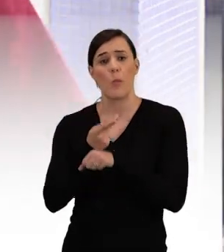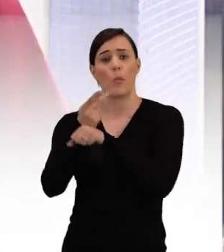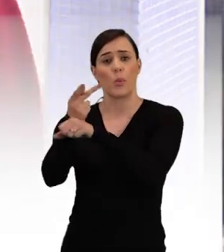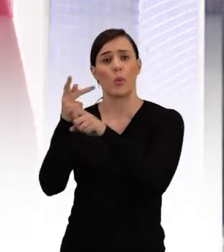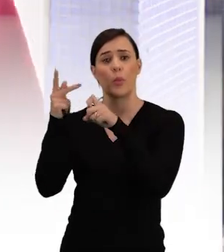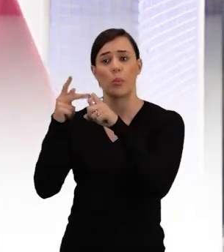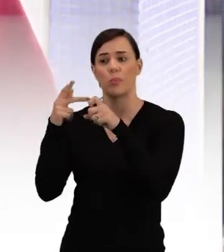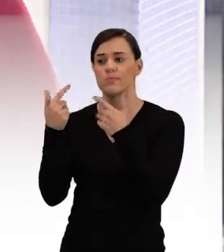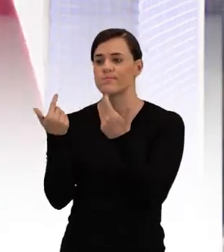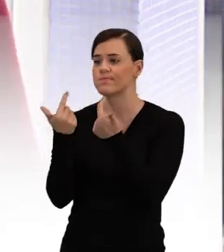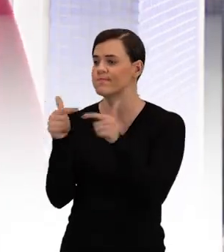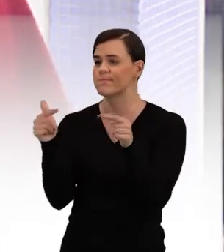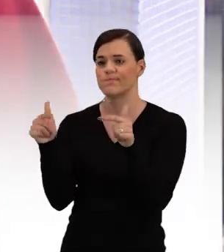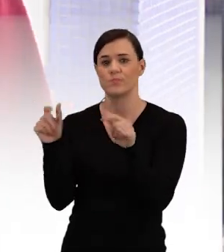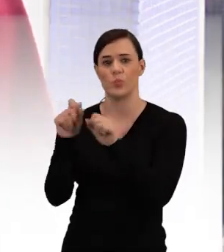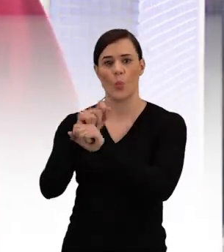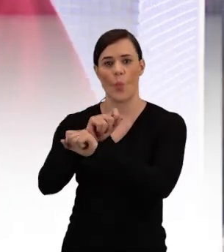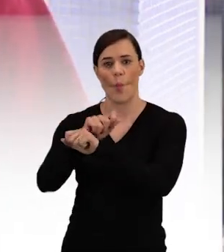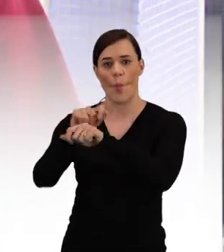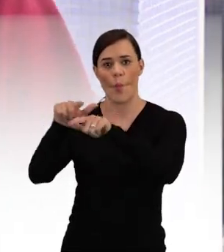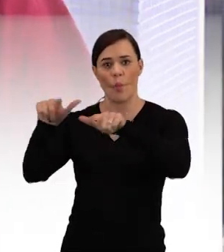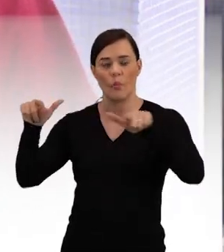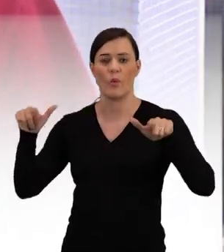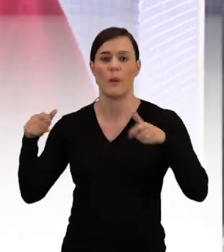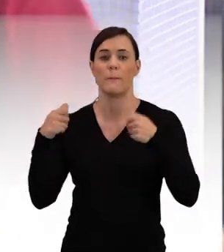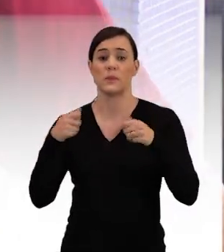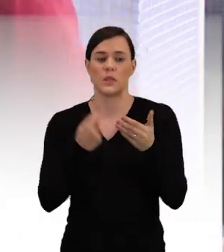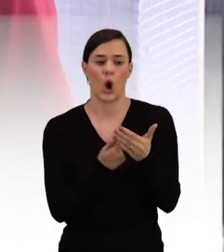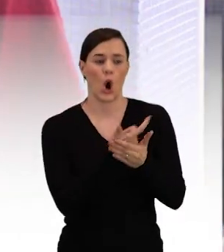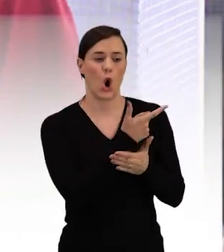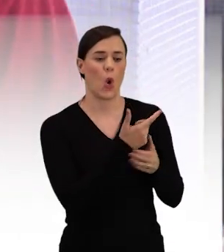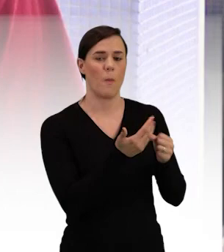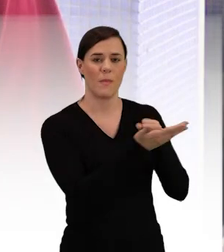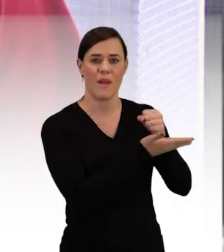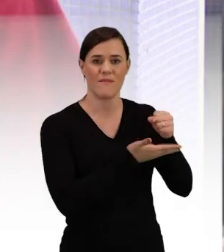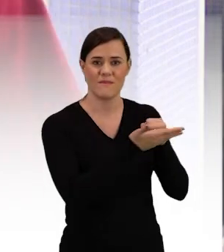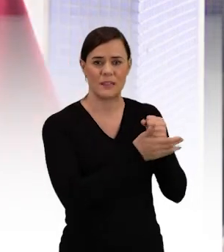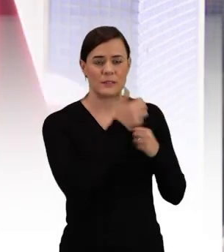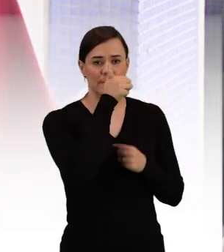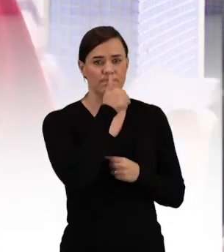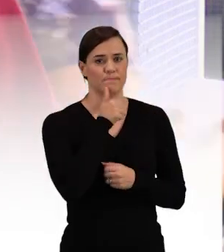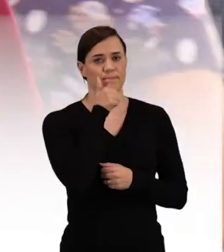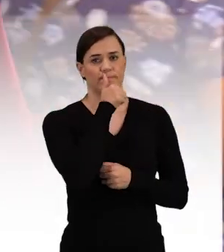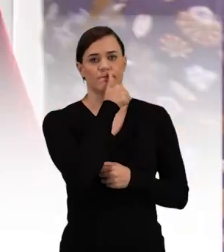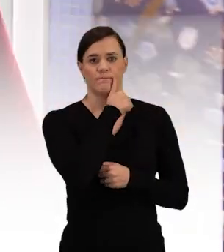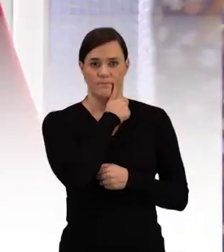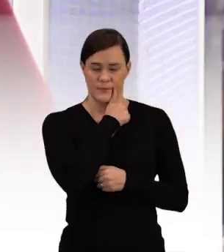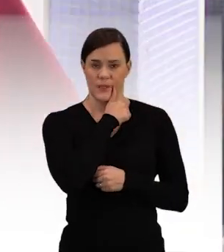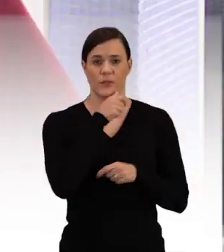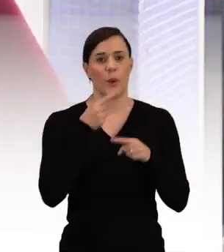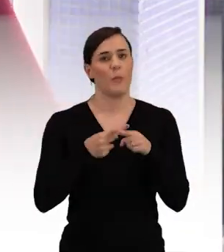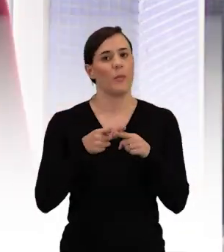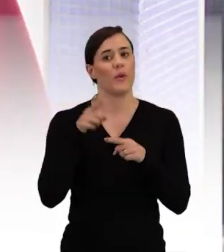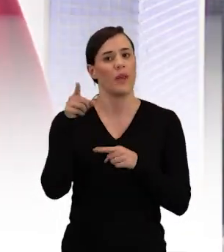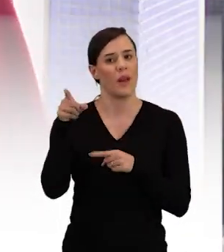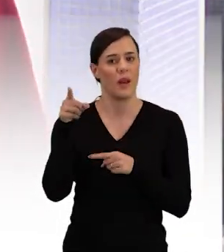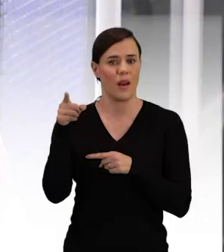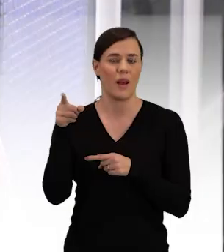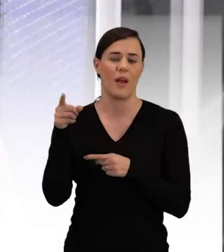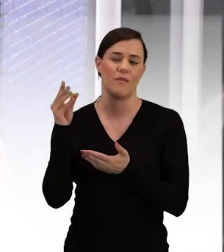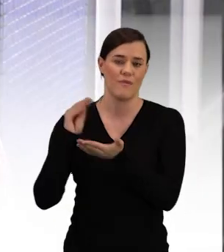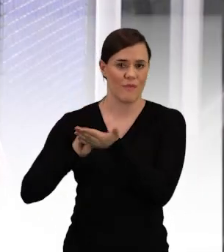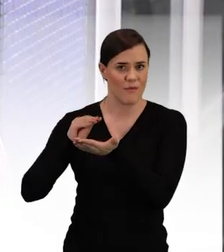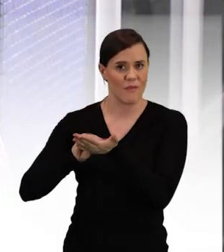a unidade e não tem. Várias vezes tivemos que comprar, se sacrificar e comprar o remédio, né? Porque não tinha na